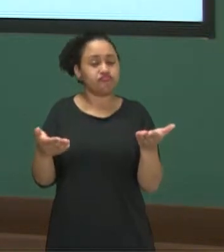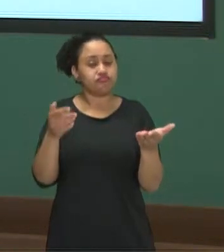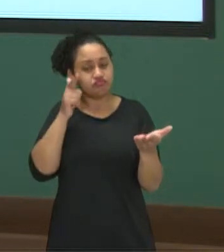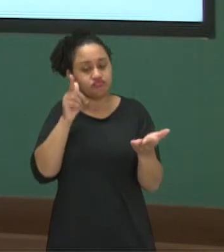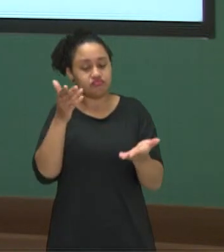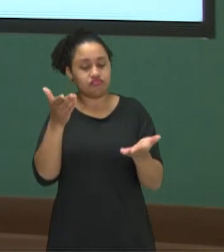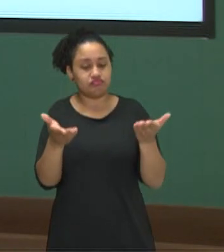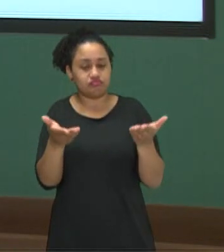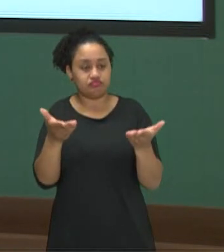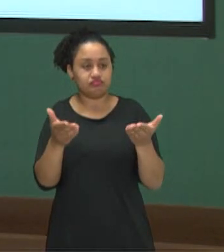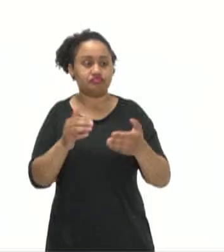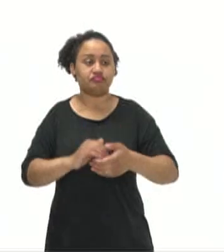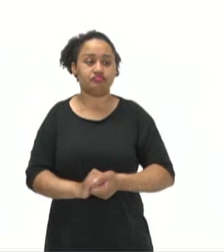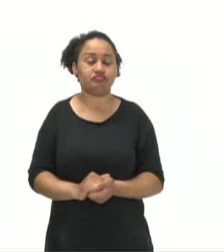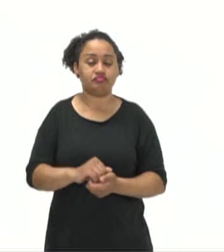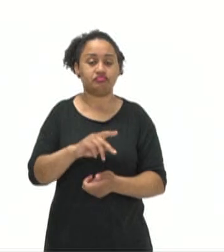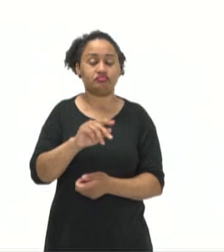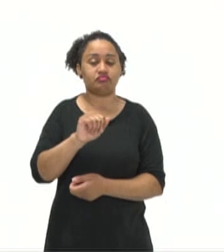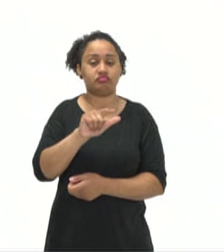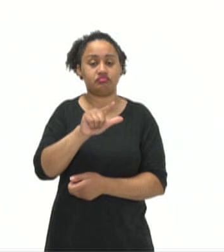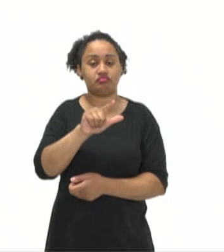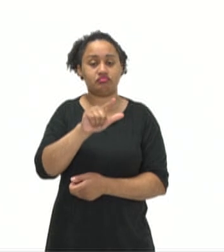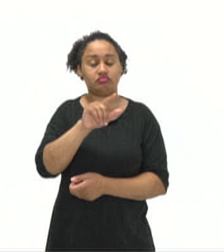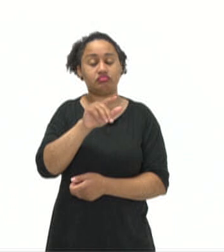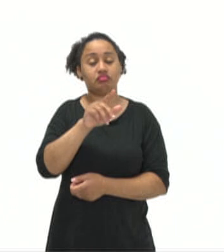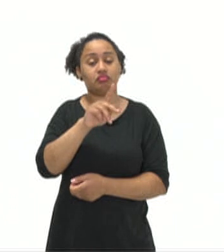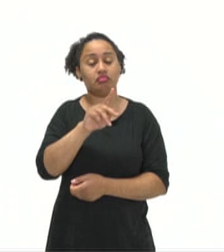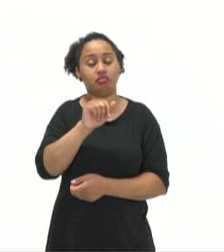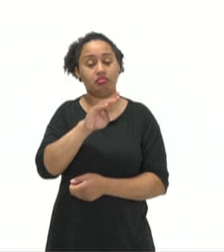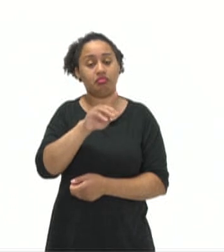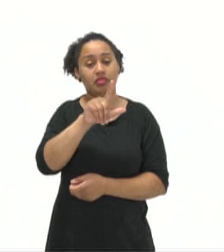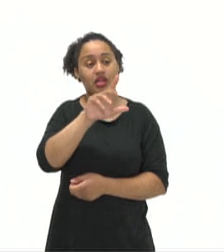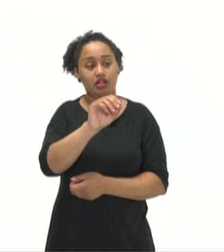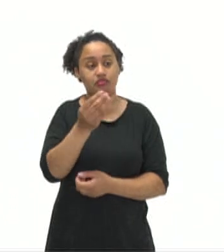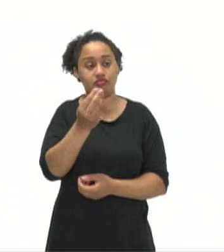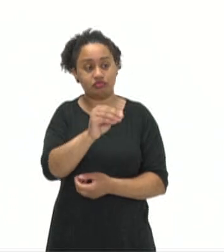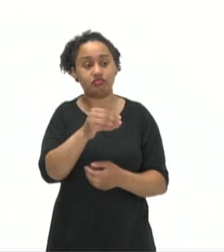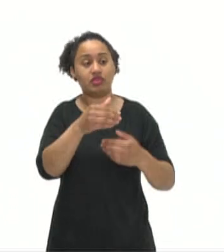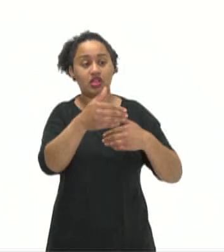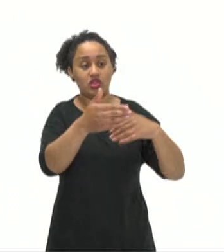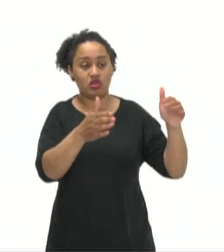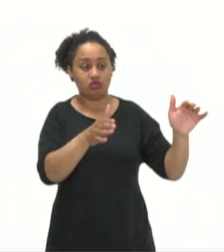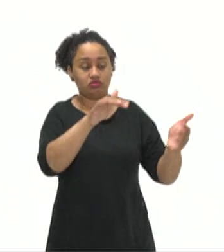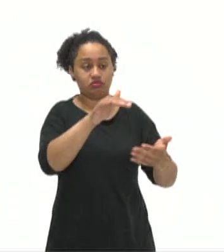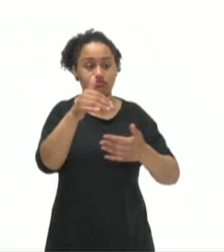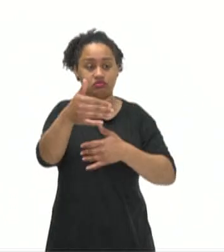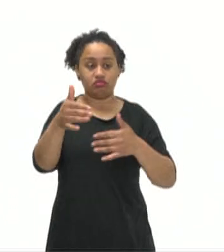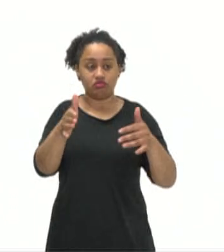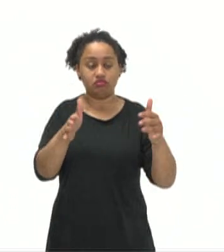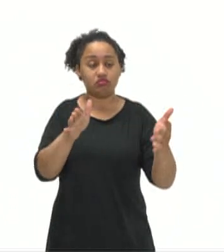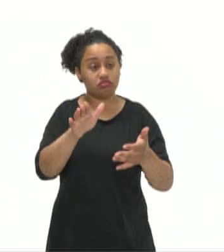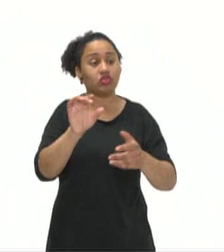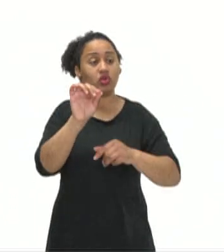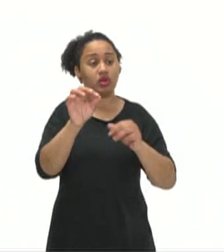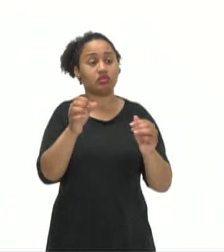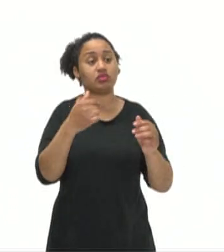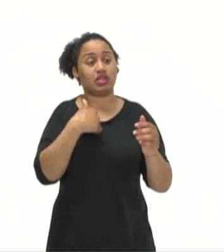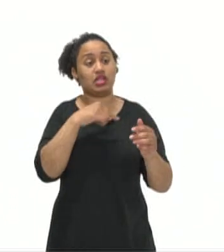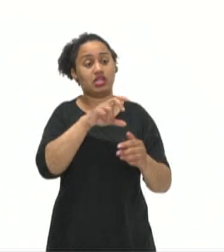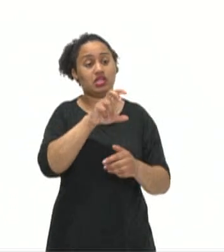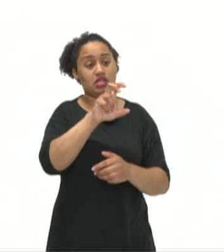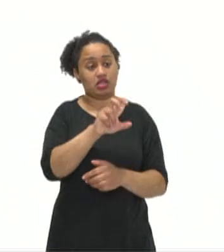equilíbrio. Pablo colocou em uma balança 2 caixas que marcam